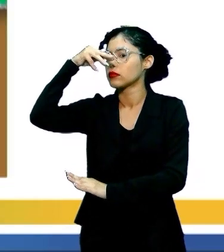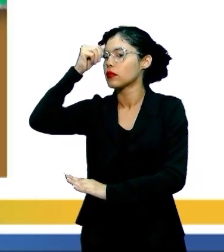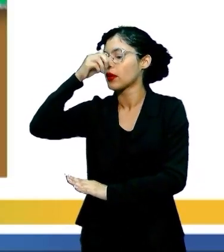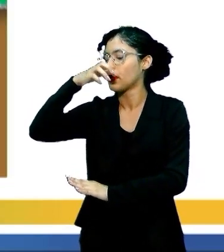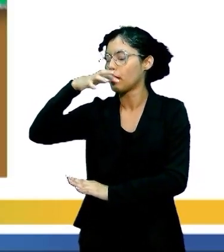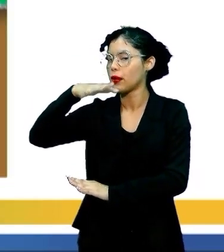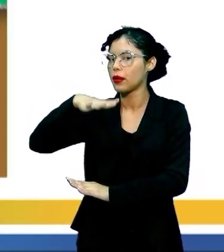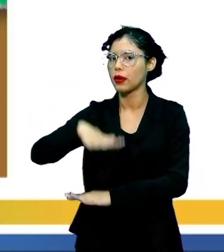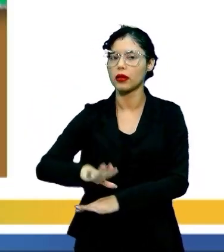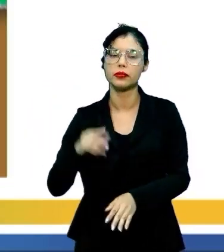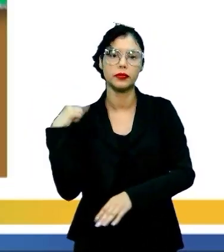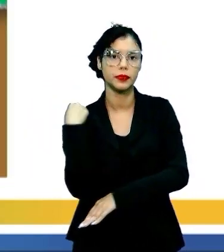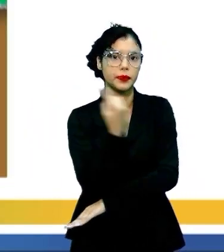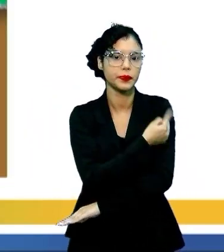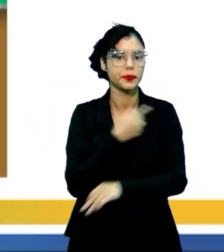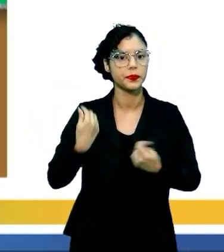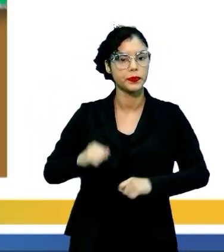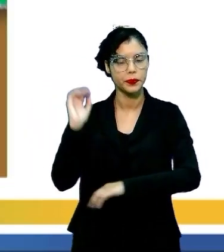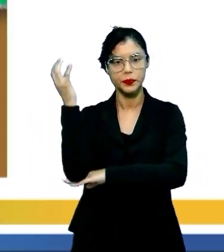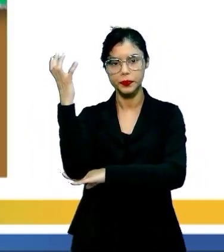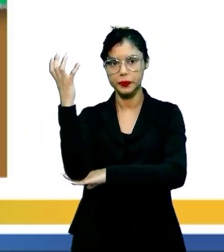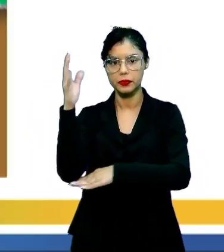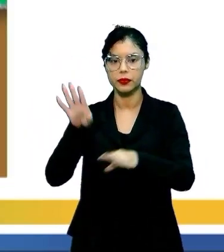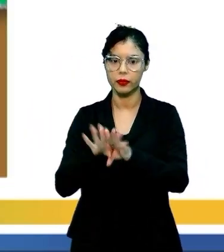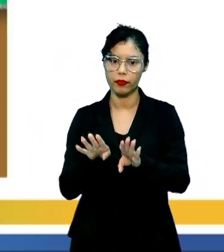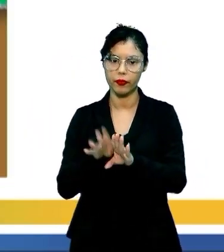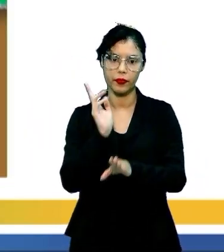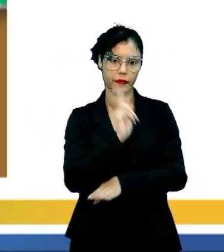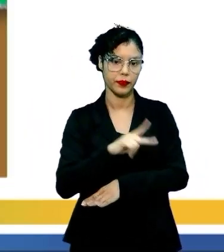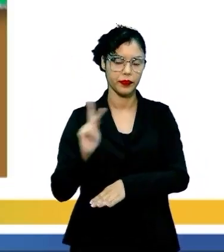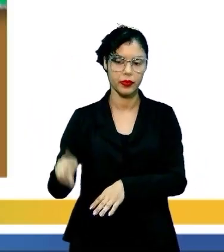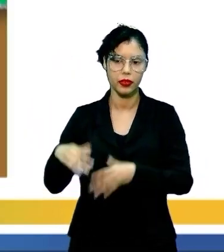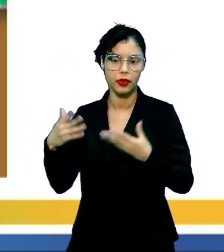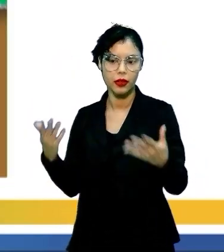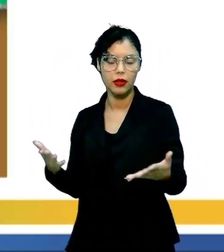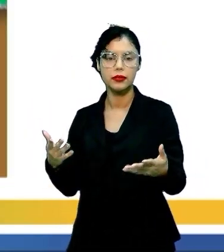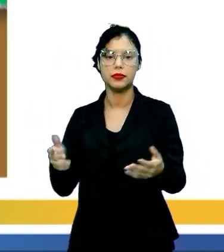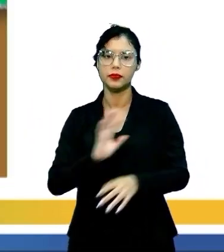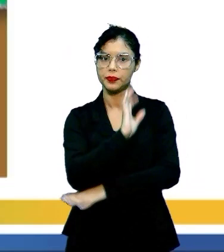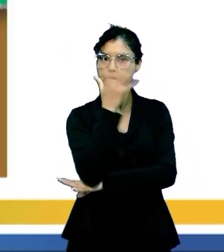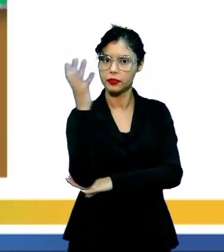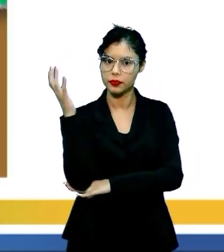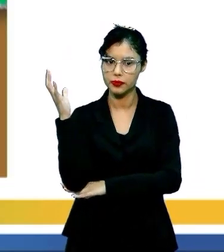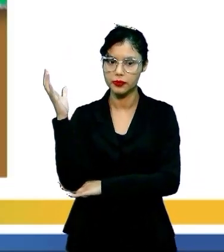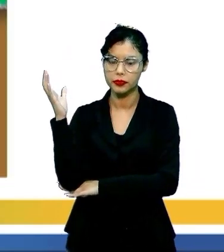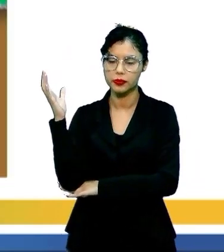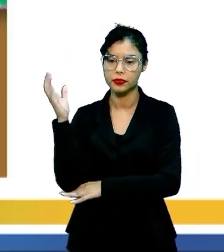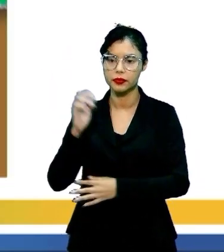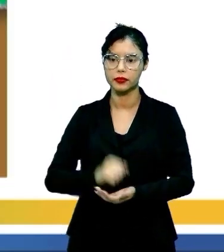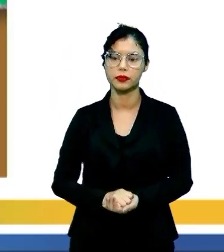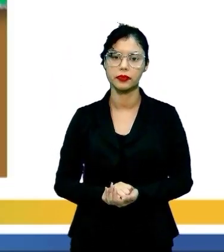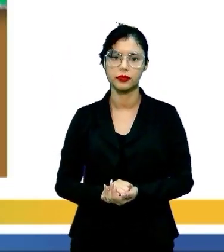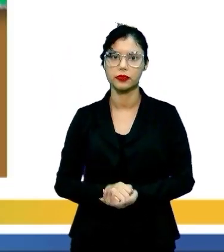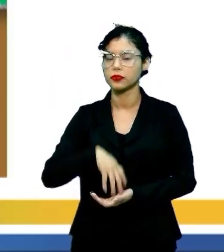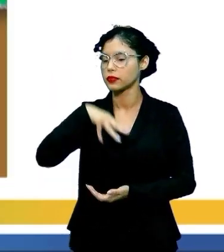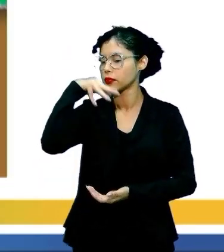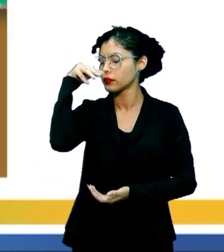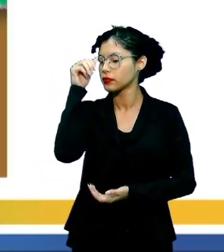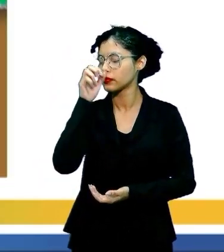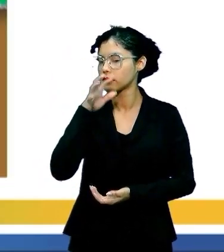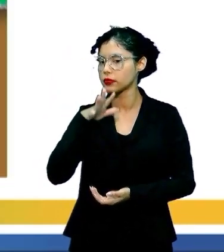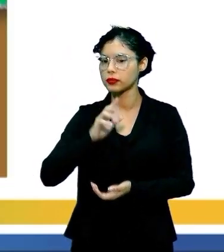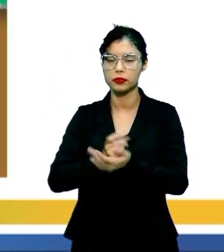consumidores, para a respiração também das plantas. Professor, as plantas respiram, o nome da respiração das